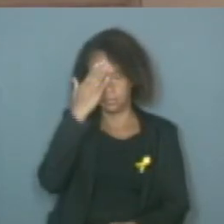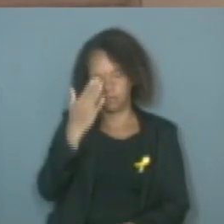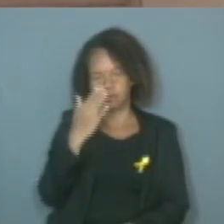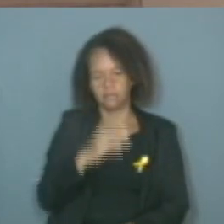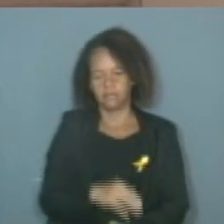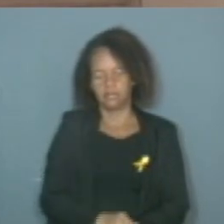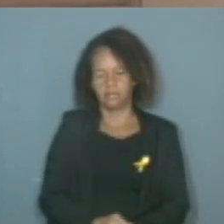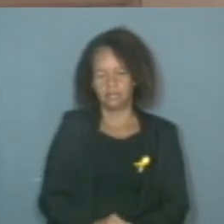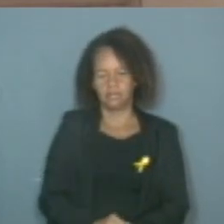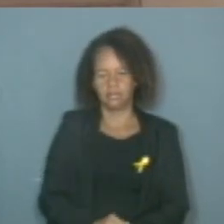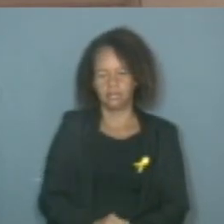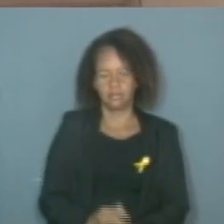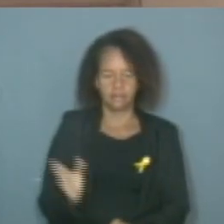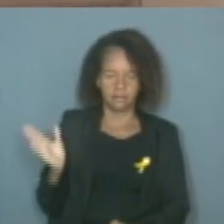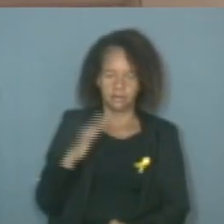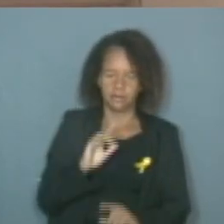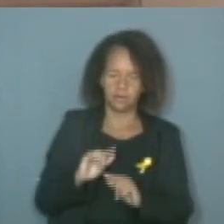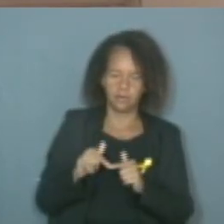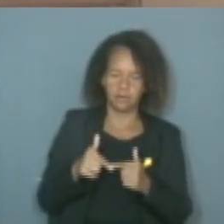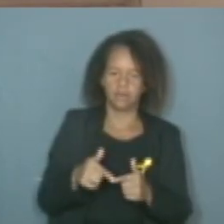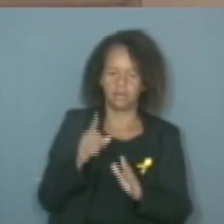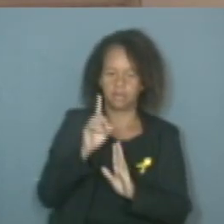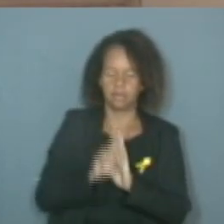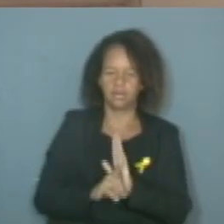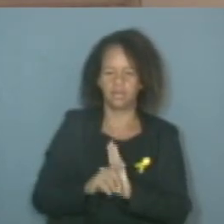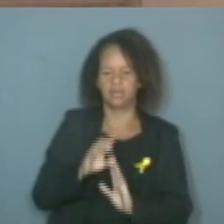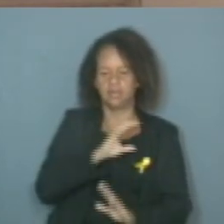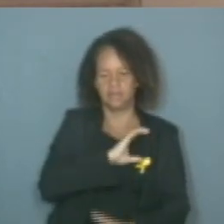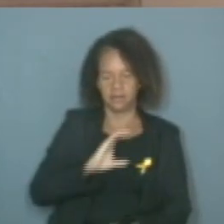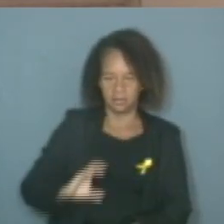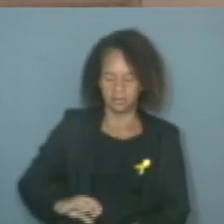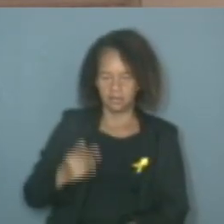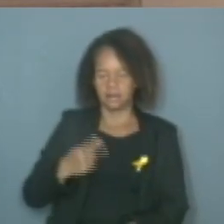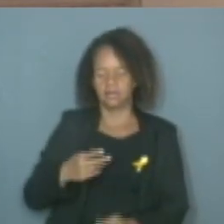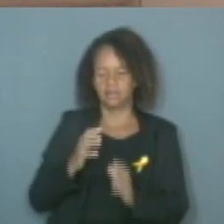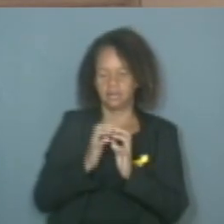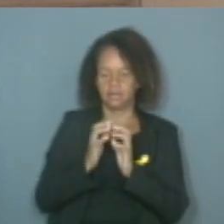obrigado e vamos seguir lutando pelos direitos dos cristãos na cidade do Recife. Obrigado, presidente.